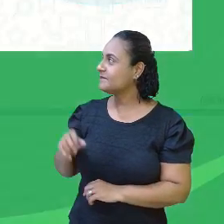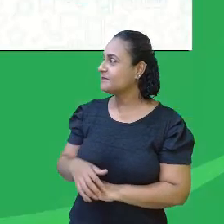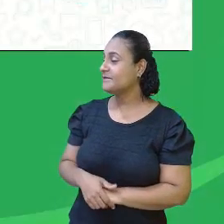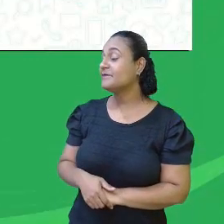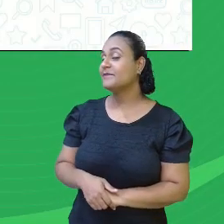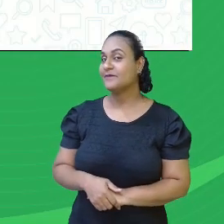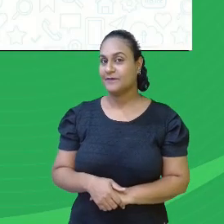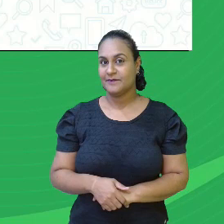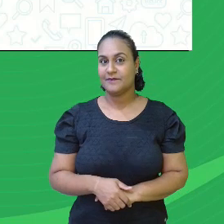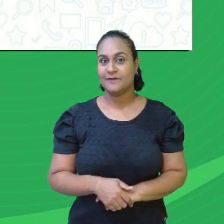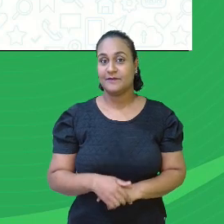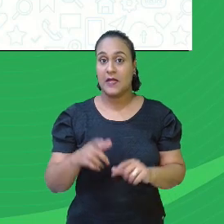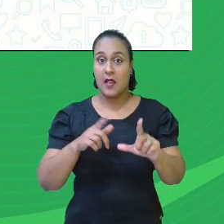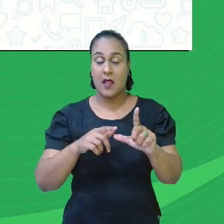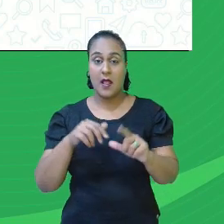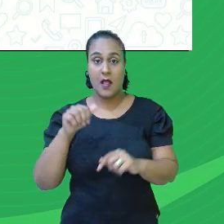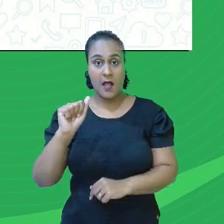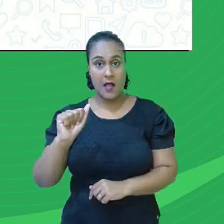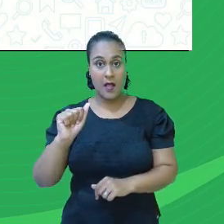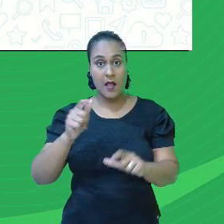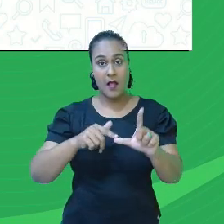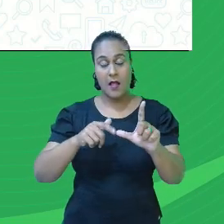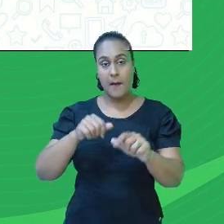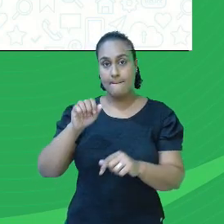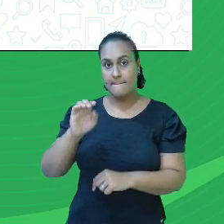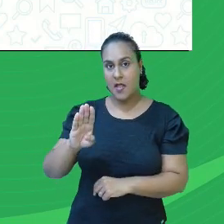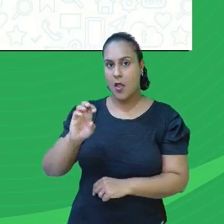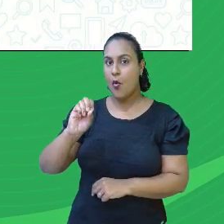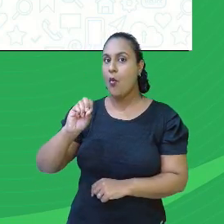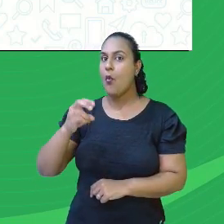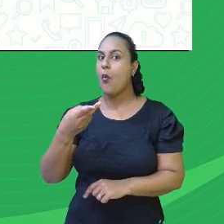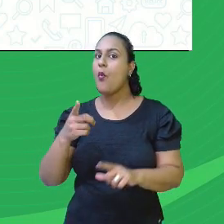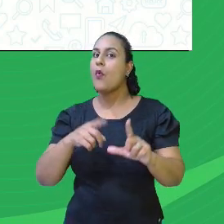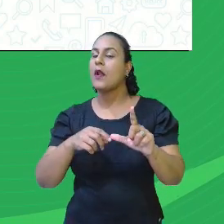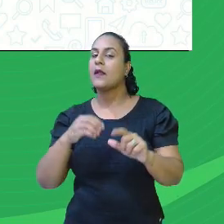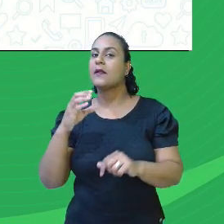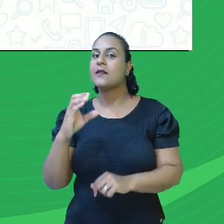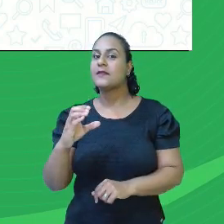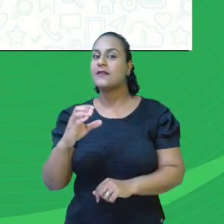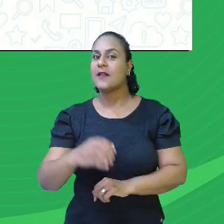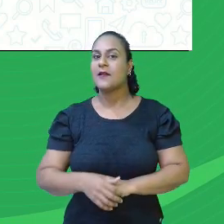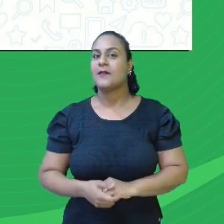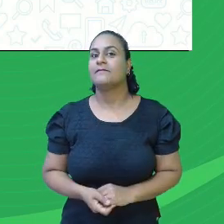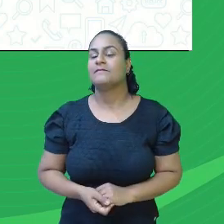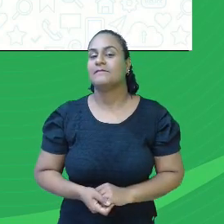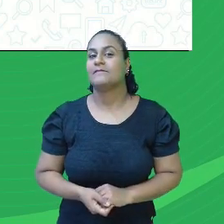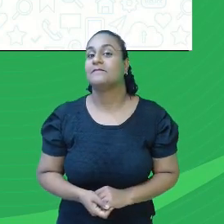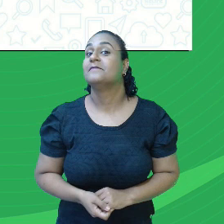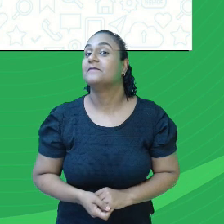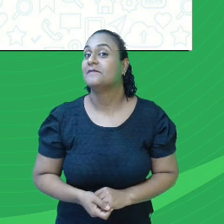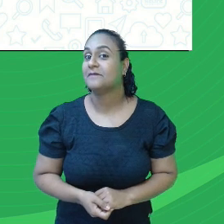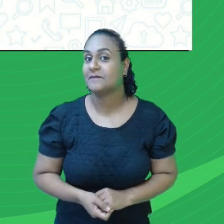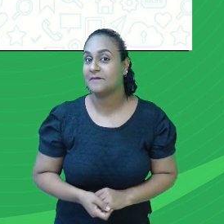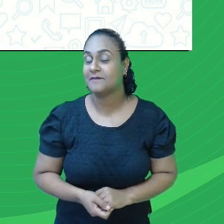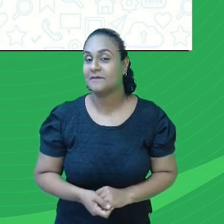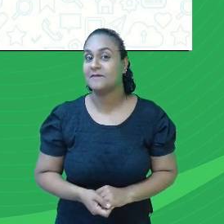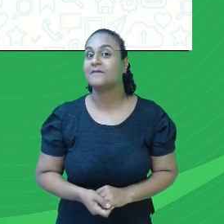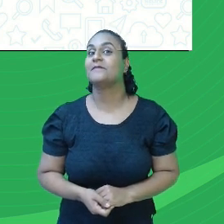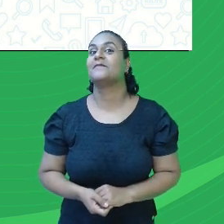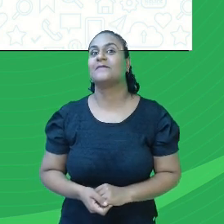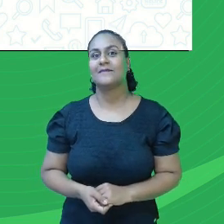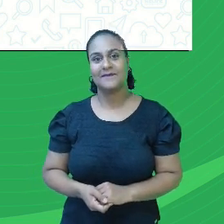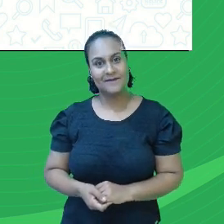aí? Letra A, B ou C? Vai ser a...